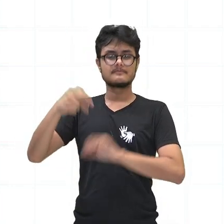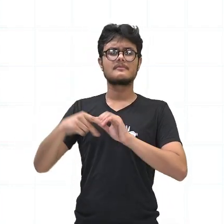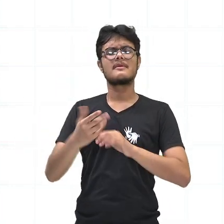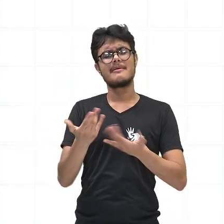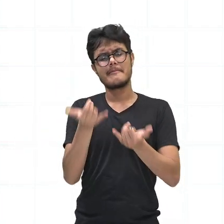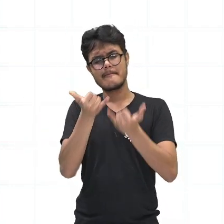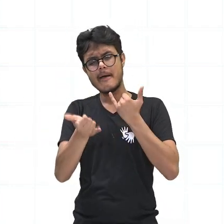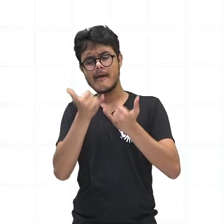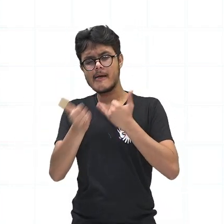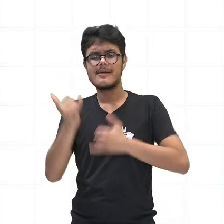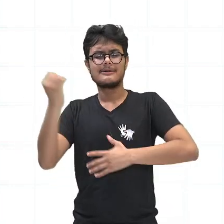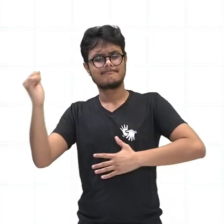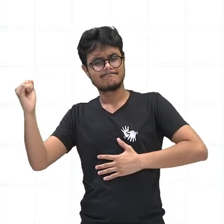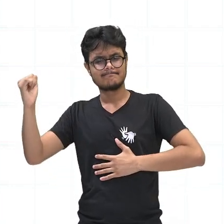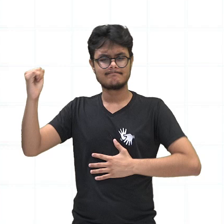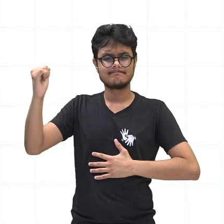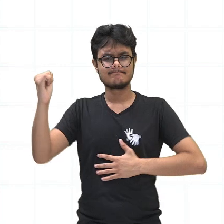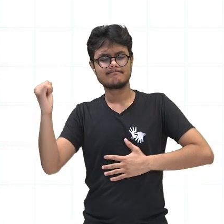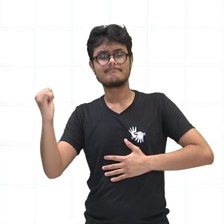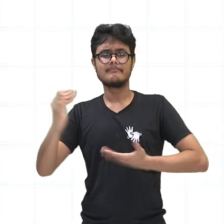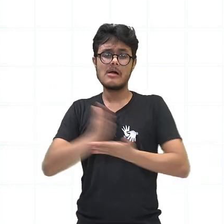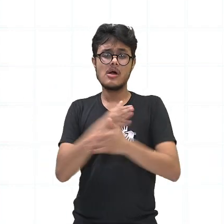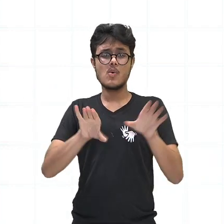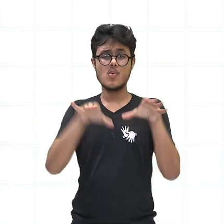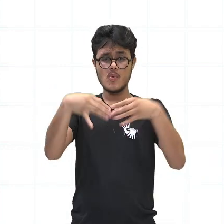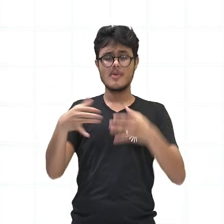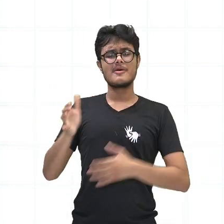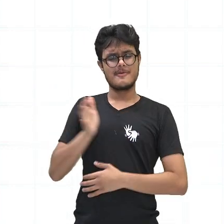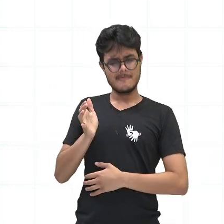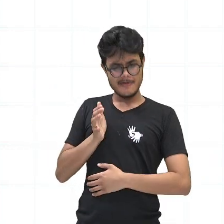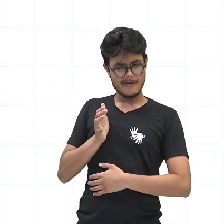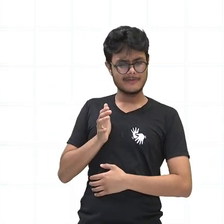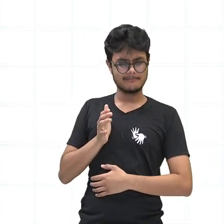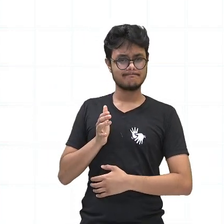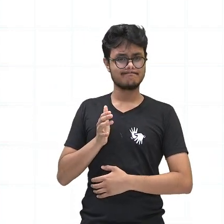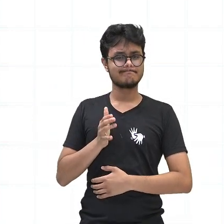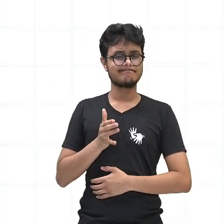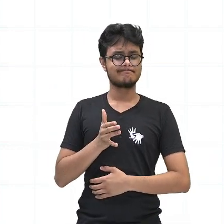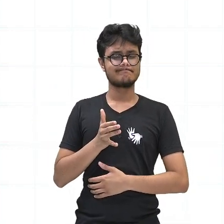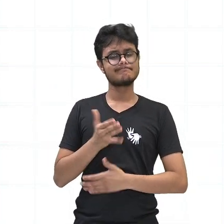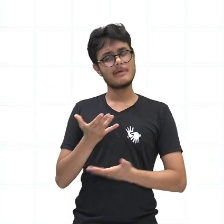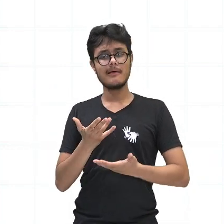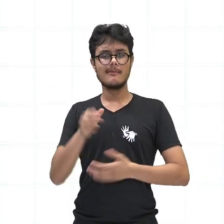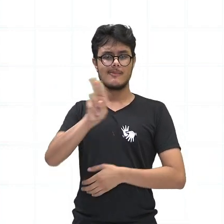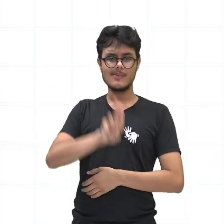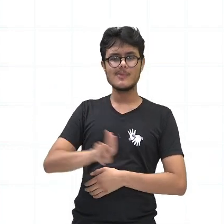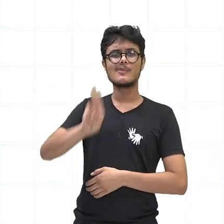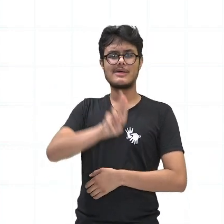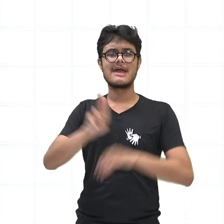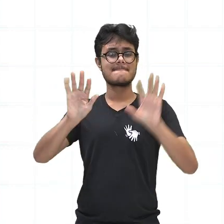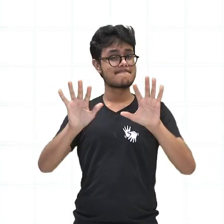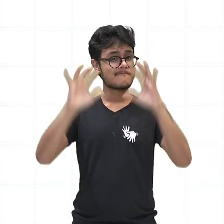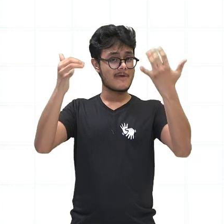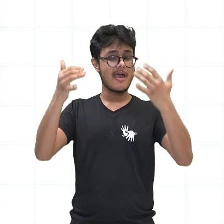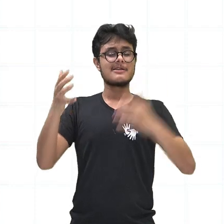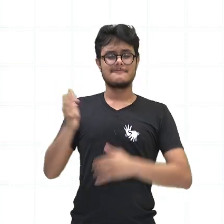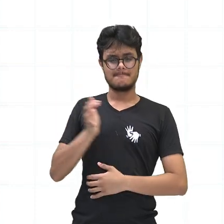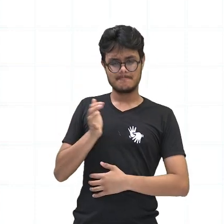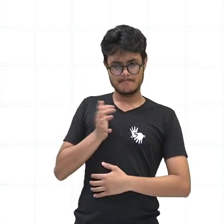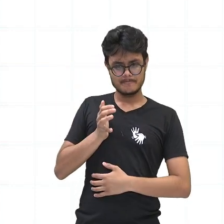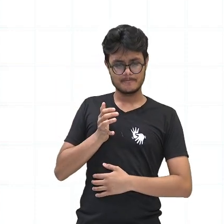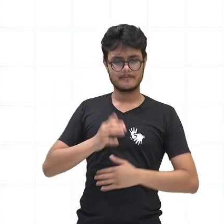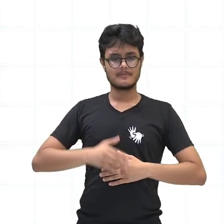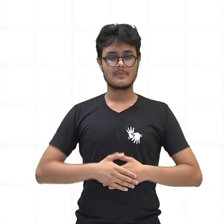vienense, inventada pela nobreza como diversão para as ocasiões festivas, né? A palavra tem origem no alemão Walzer,